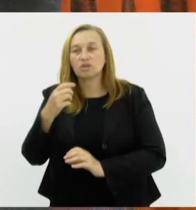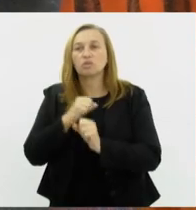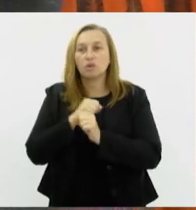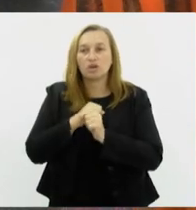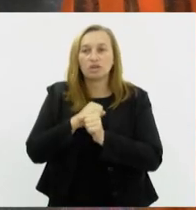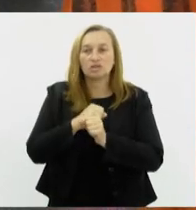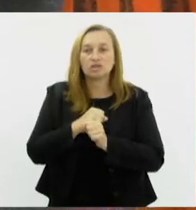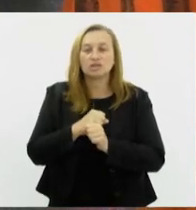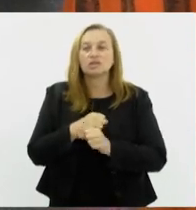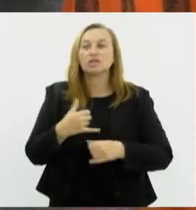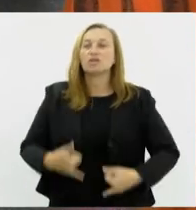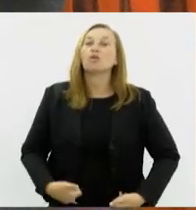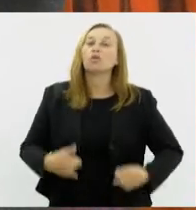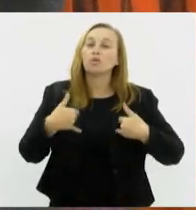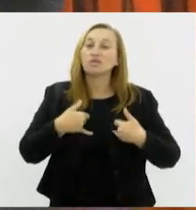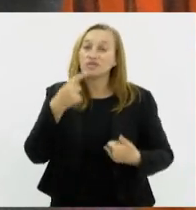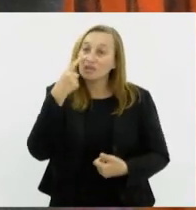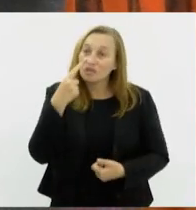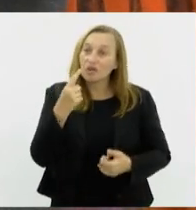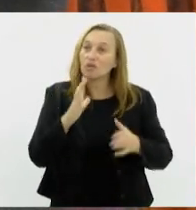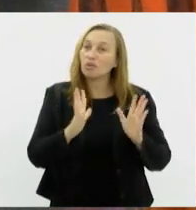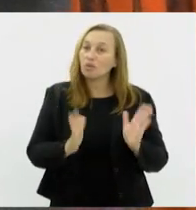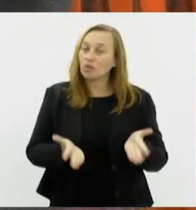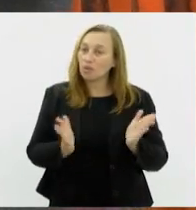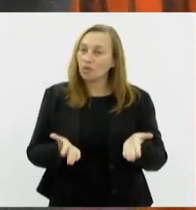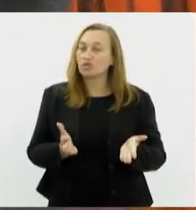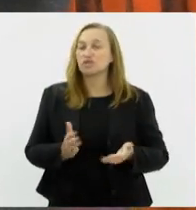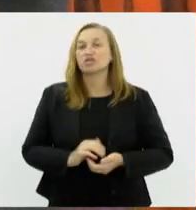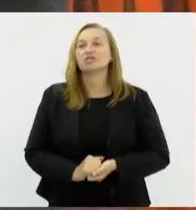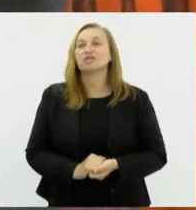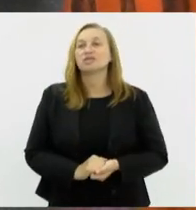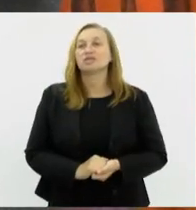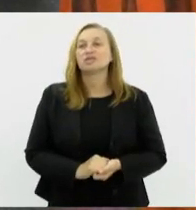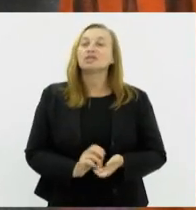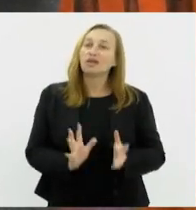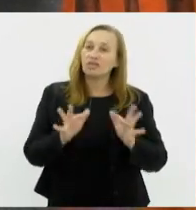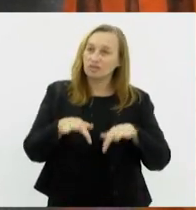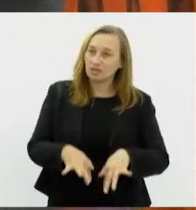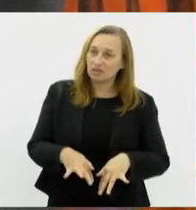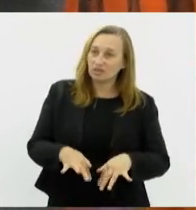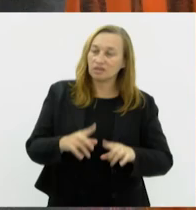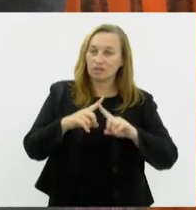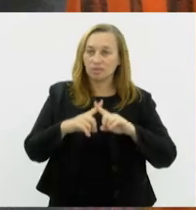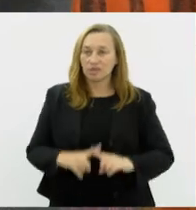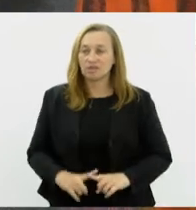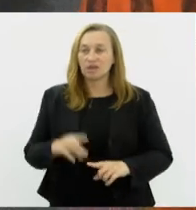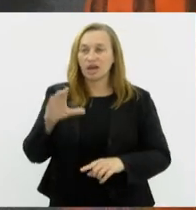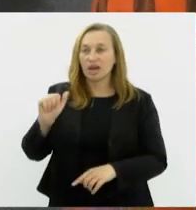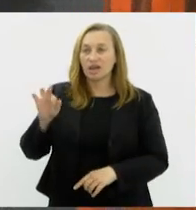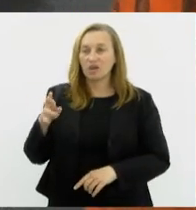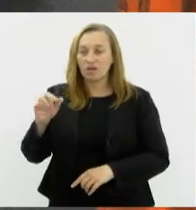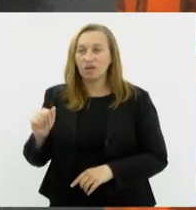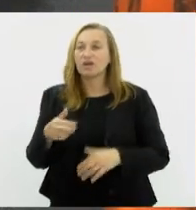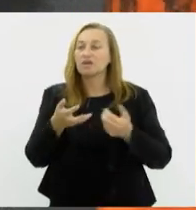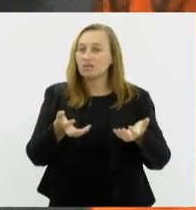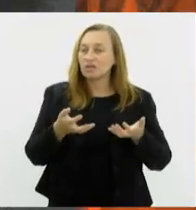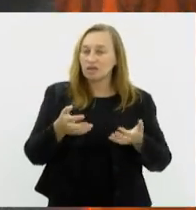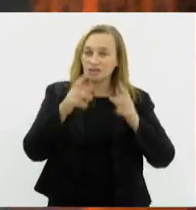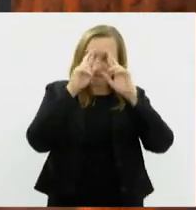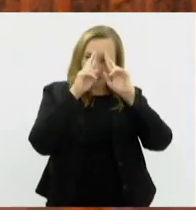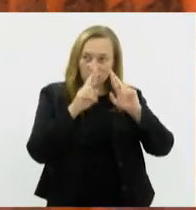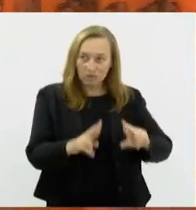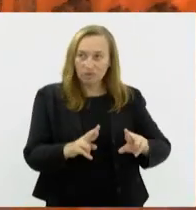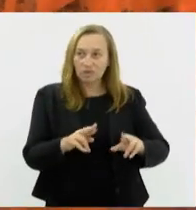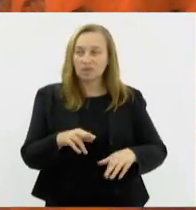E assim, muito nos orgulha de ver hoje nós estarmos aqui na final do Campeonato Carioca. E eu quero, de forma muito